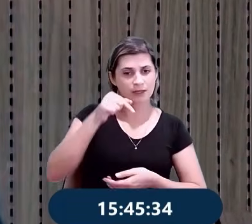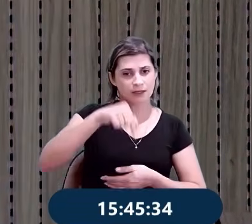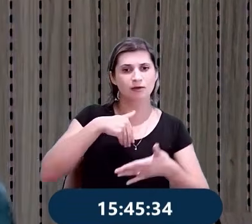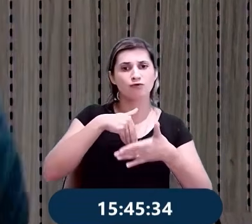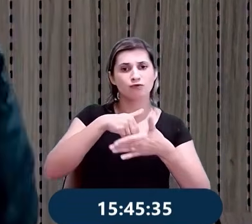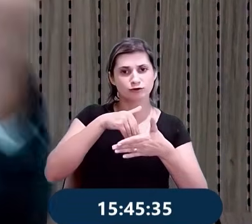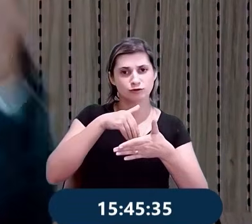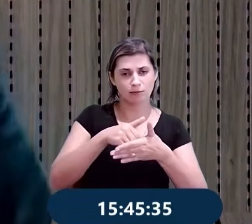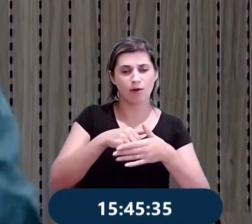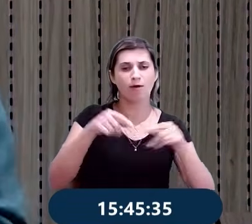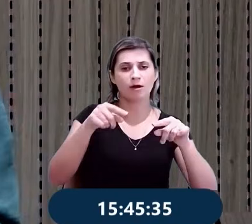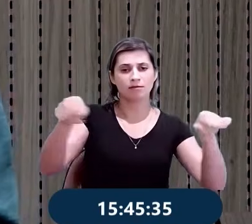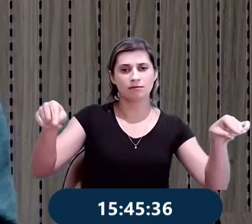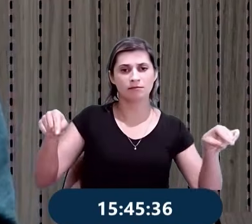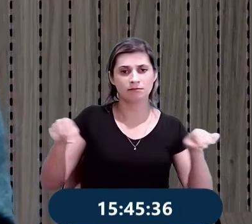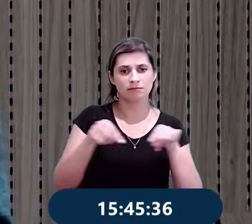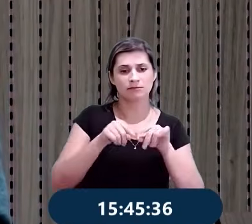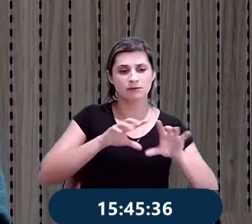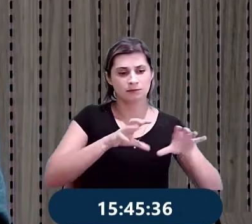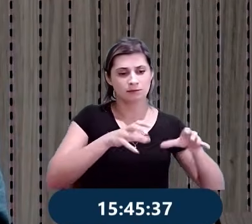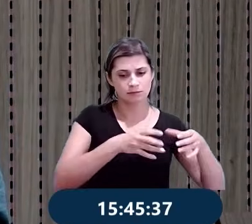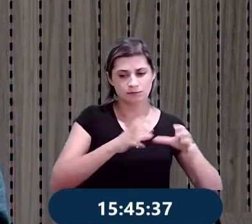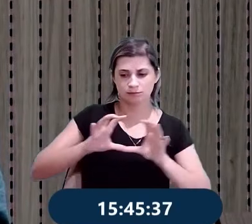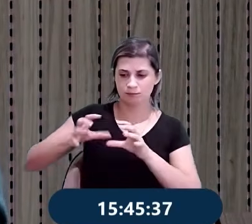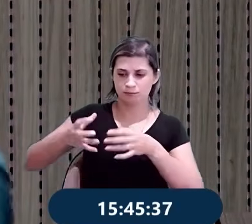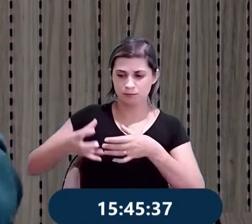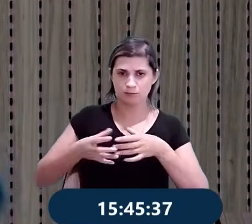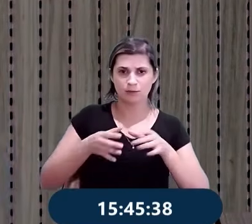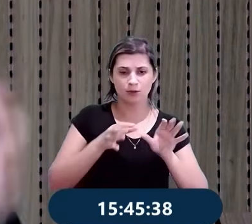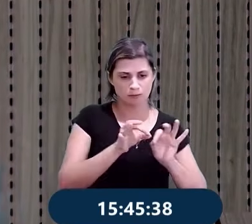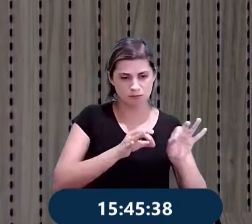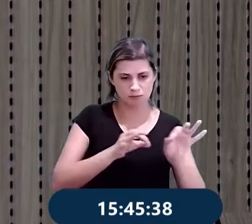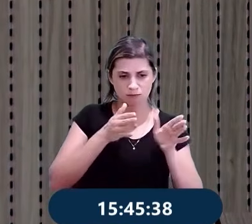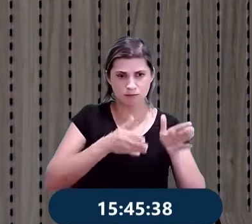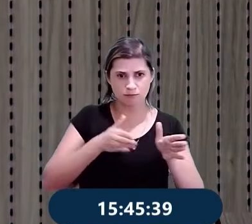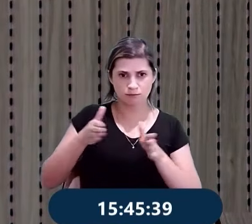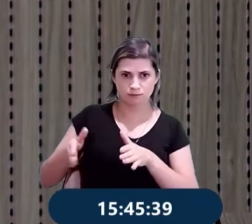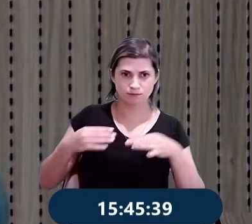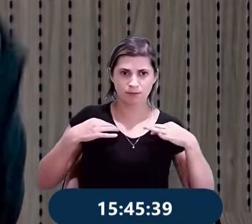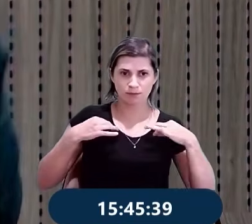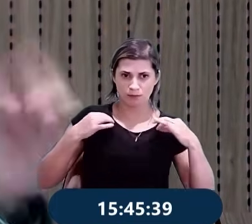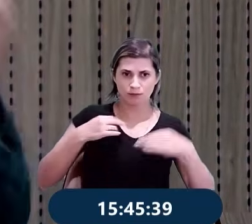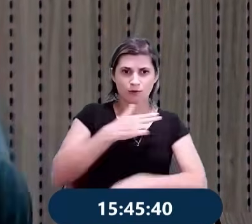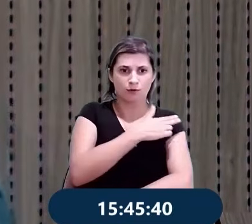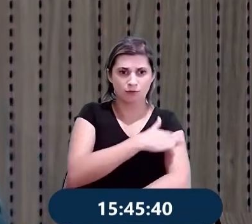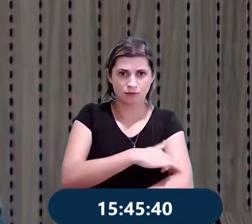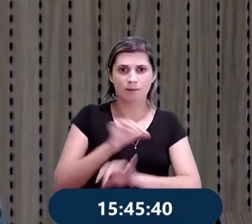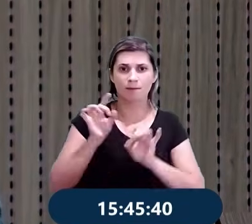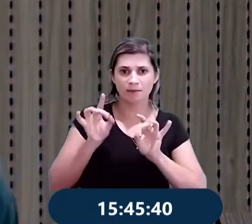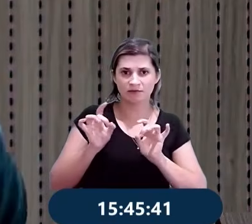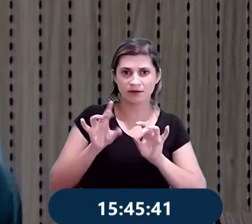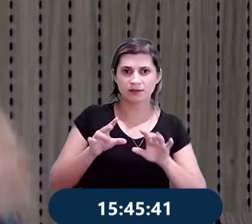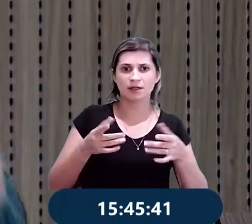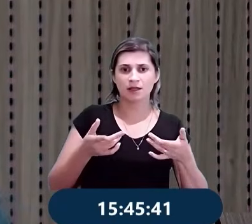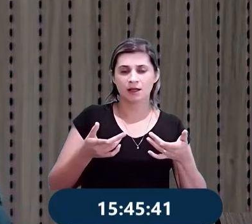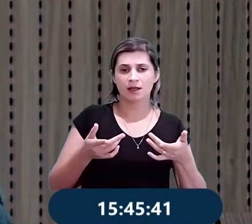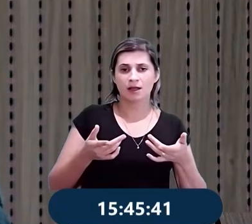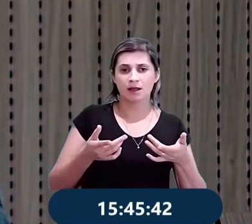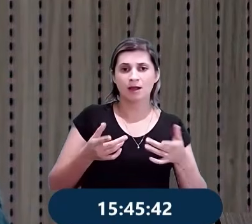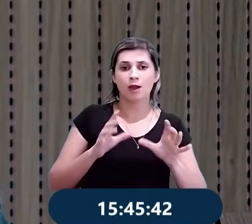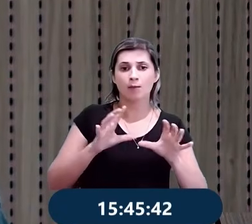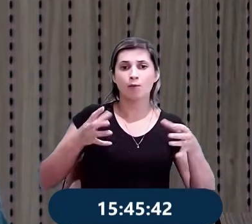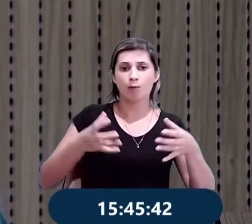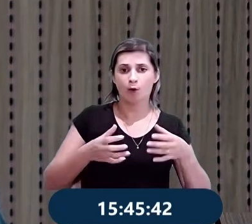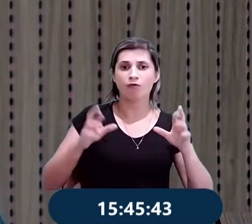fazem uniforme para vender para a sua torcida. Pelos 4 cantos da cidade, o campeonato varziano é